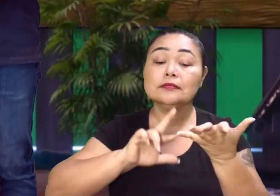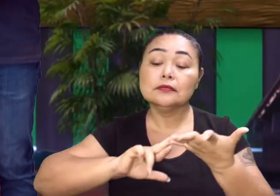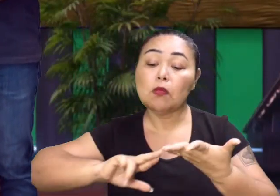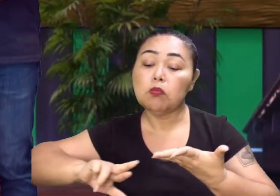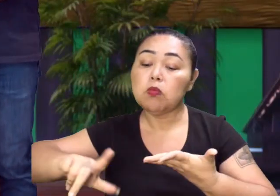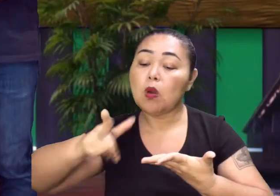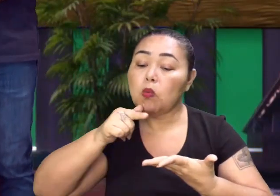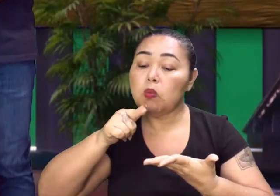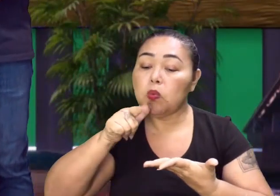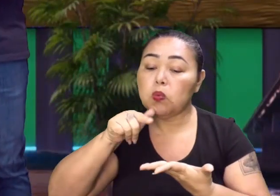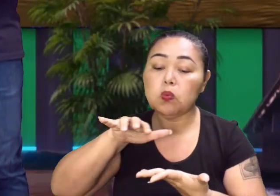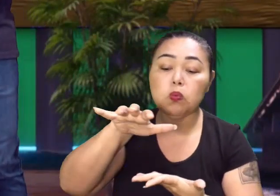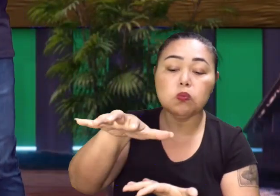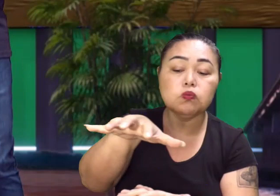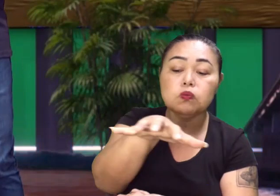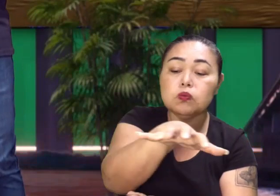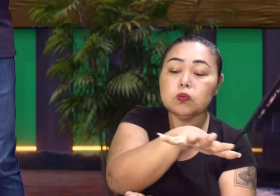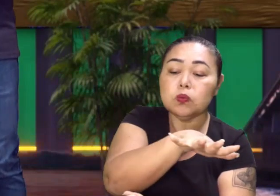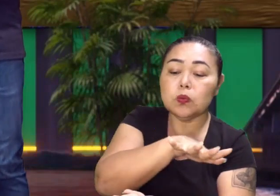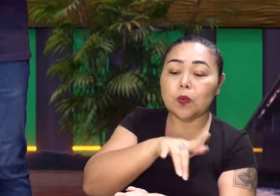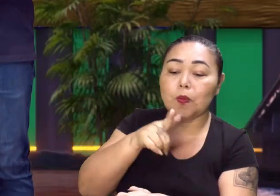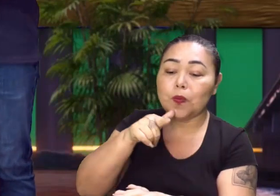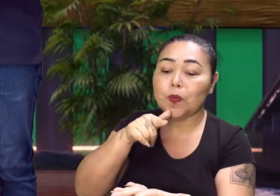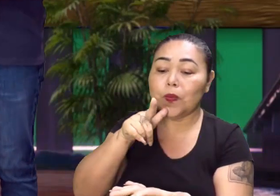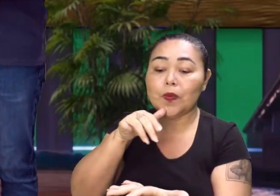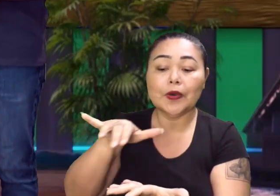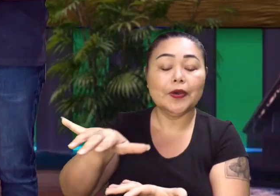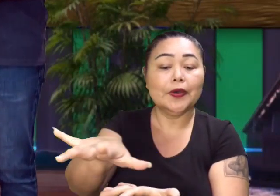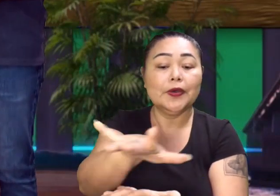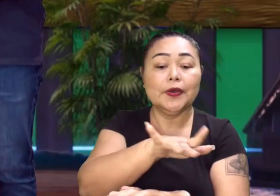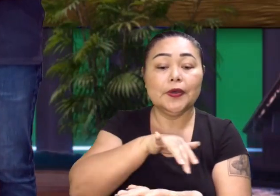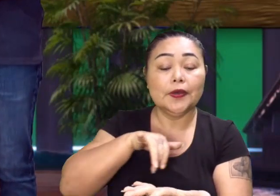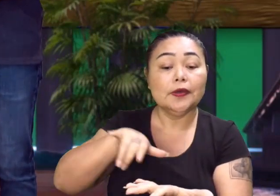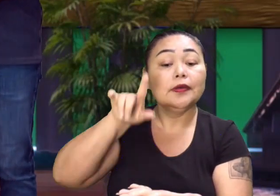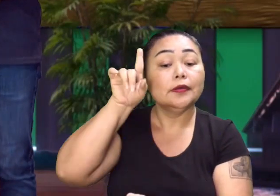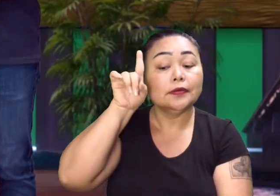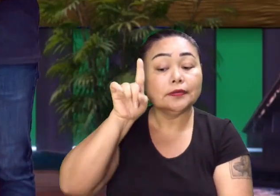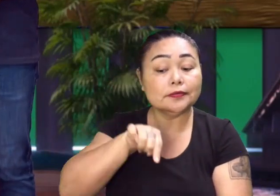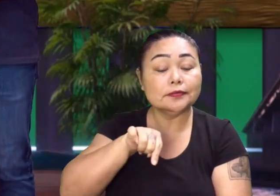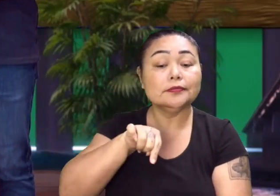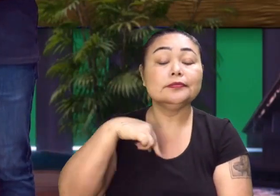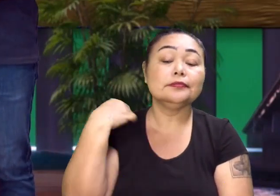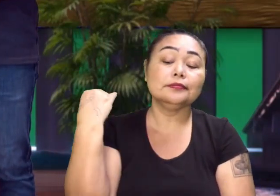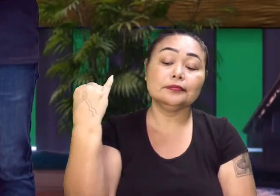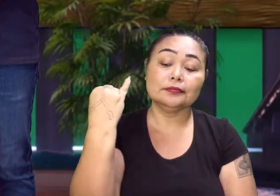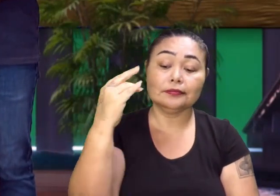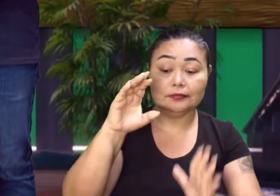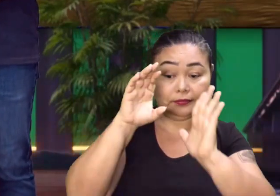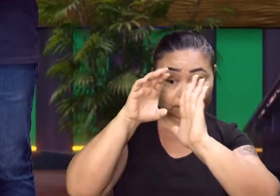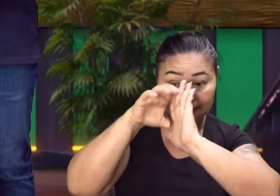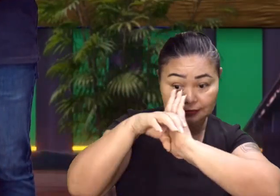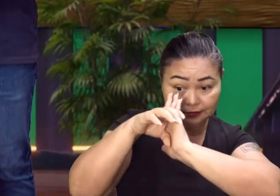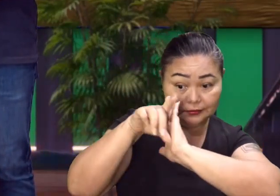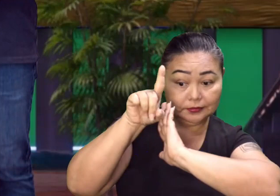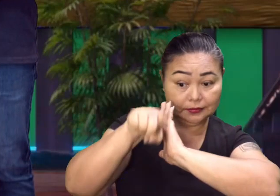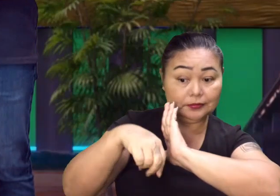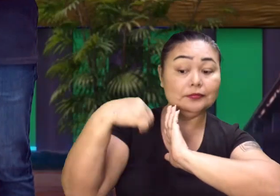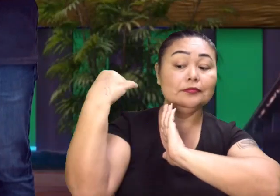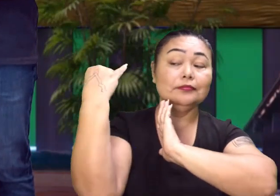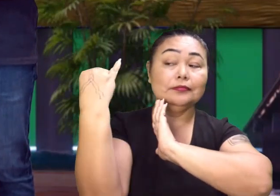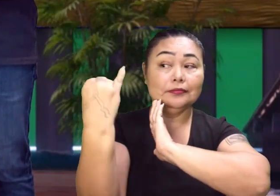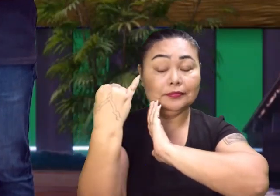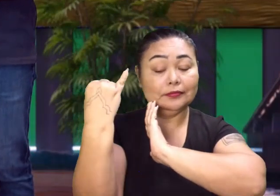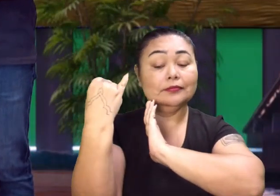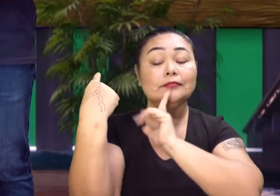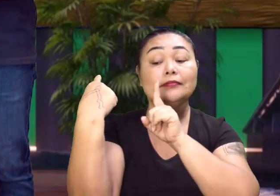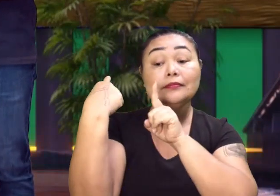hidrografia. Exatamente. Não é isso? Vamos... Conceitos esses que são importantes, porque quando ele anota esses